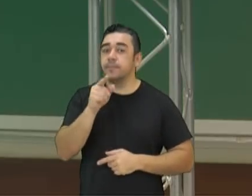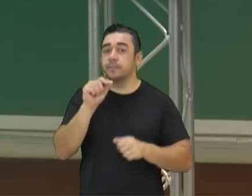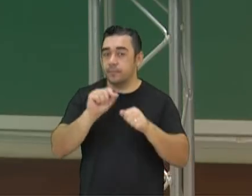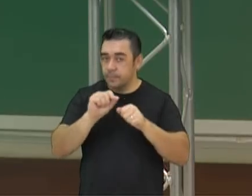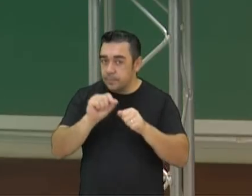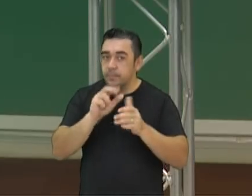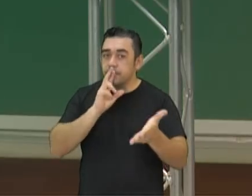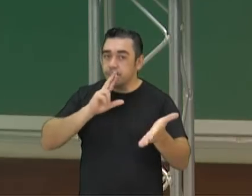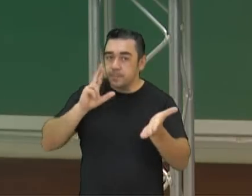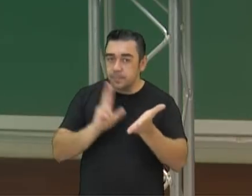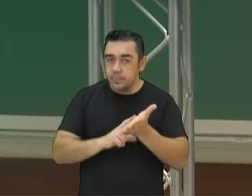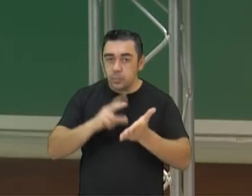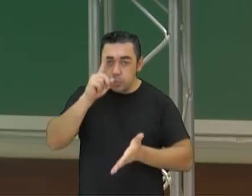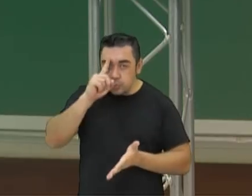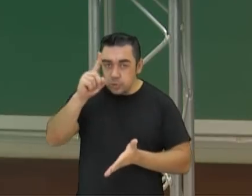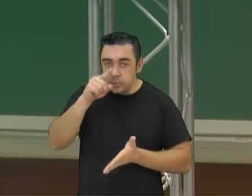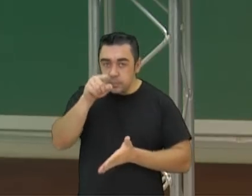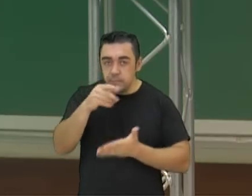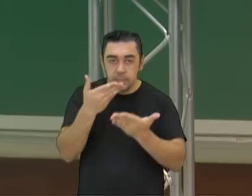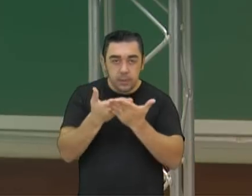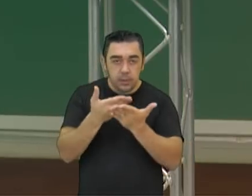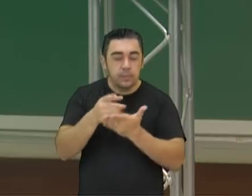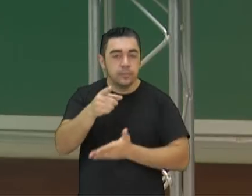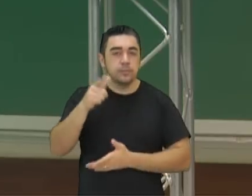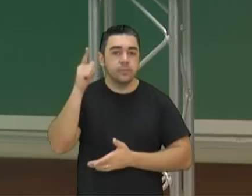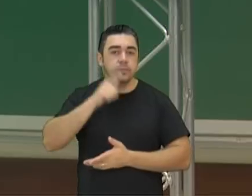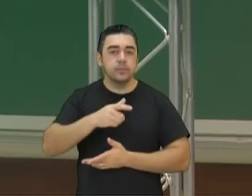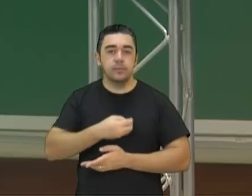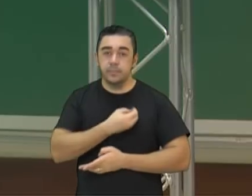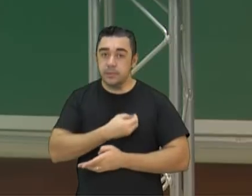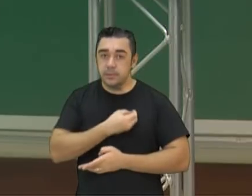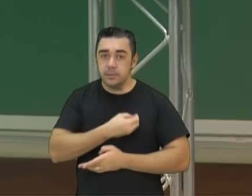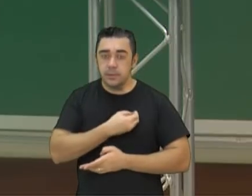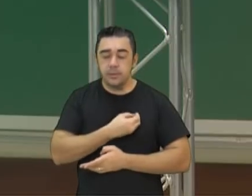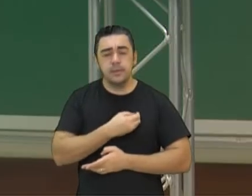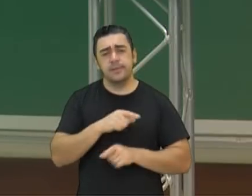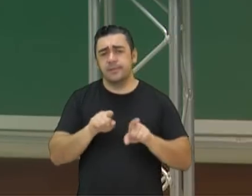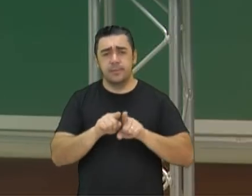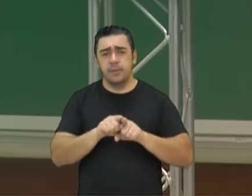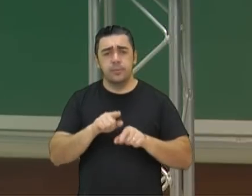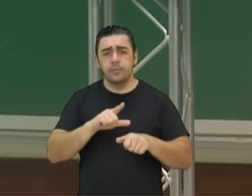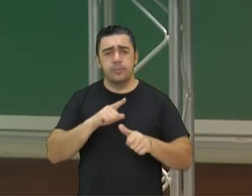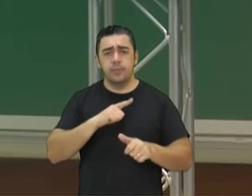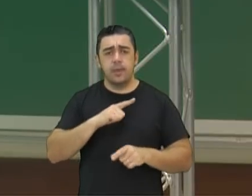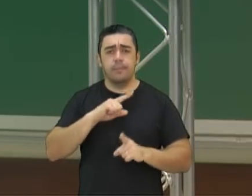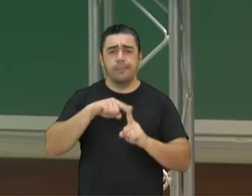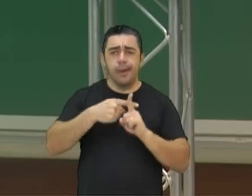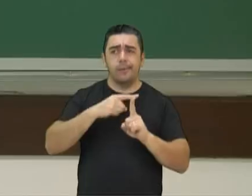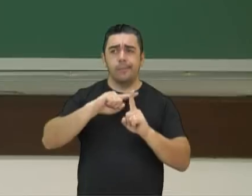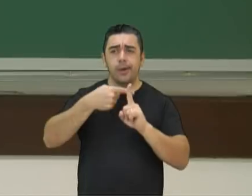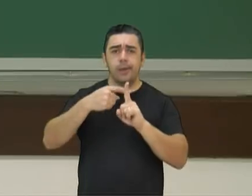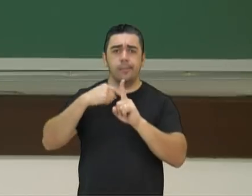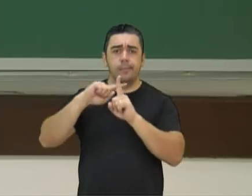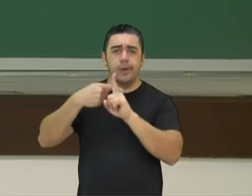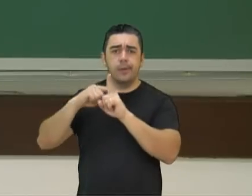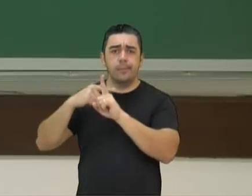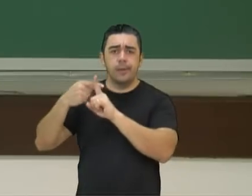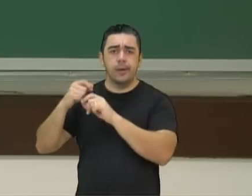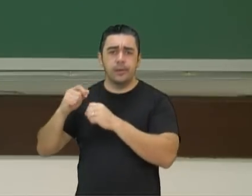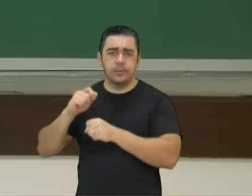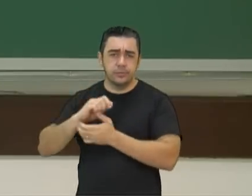atividade no mesmo dia de aula. Assim você garante a sua presença e não fica acumulando várias atividades